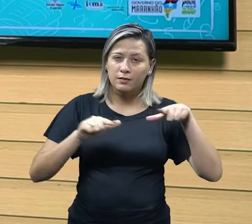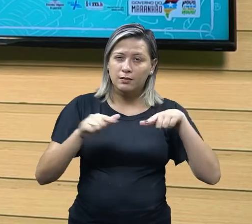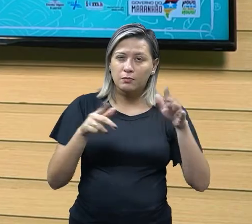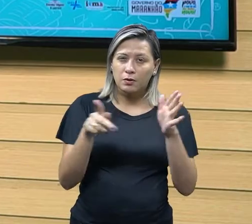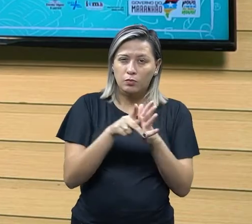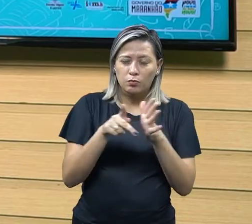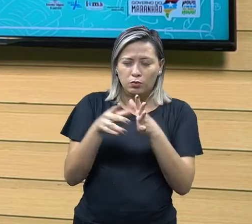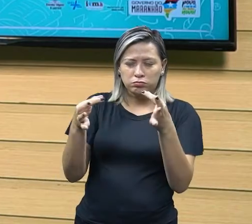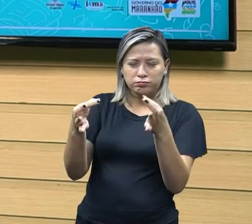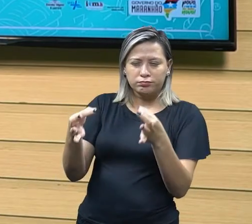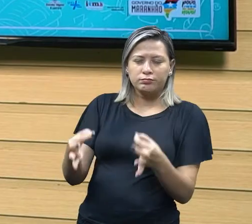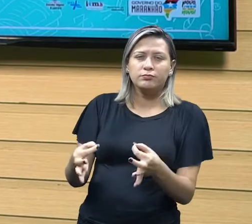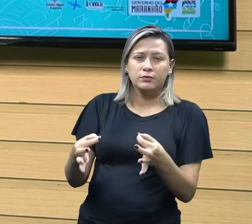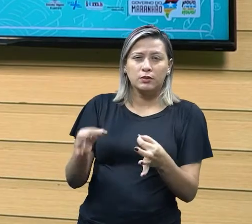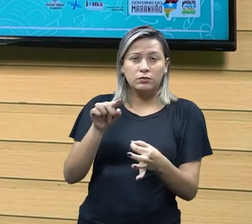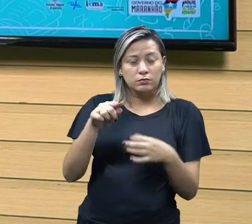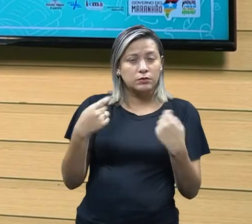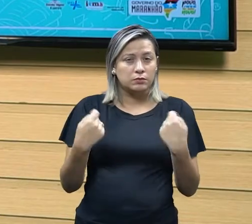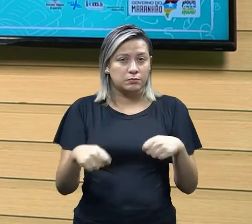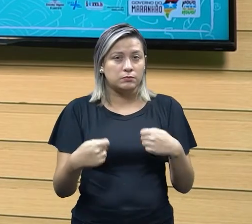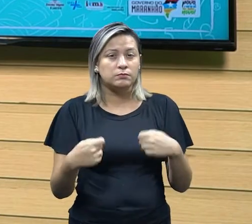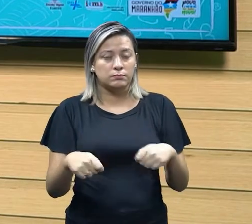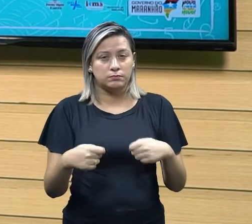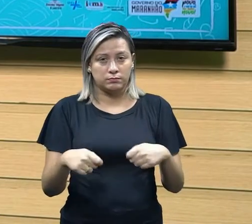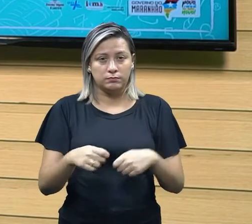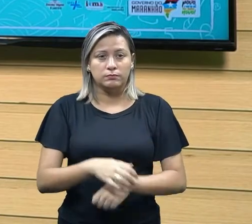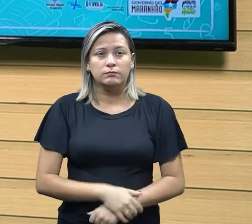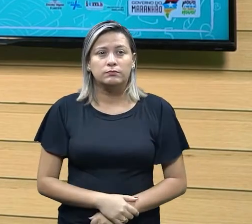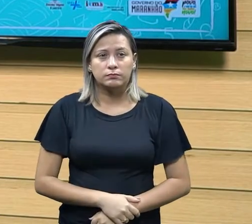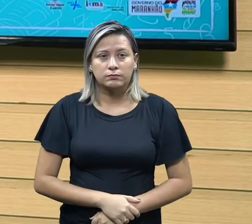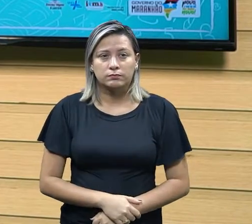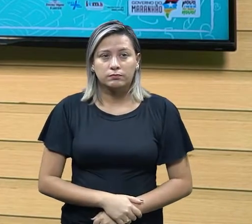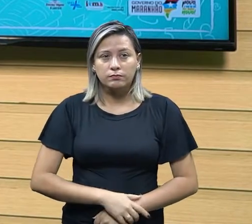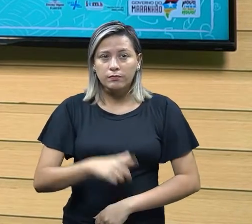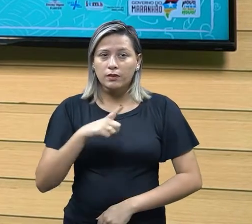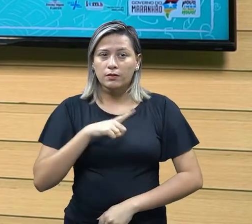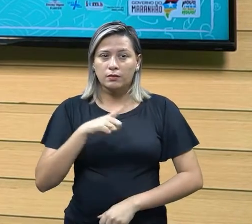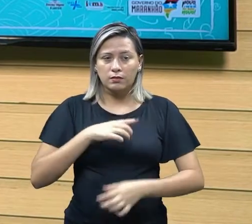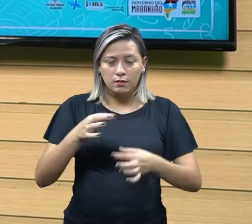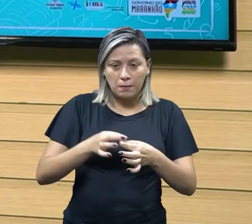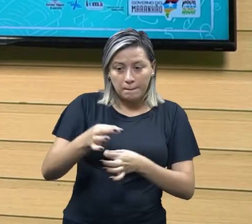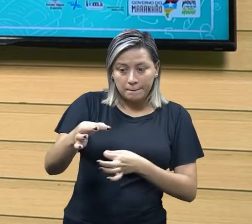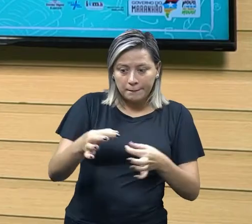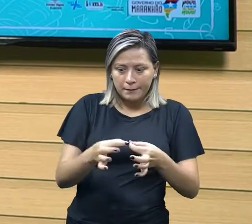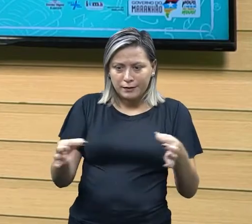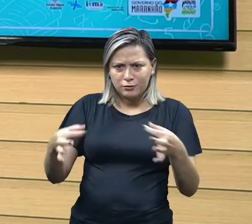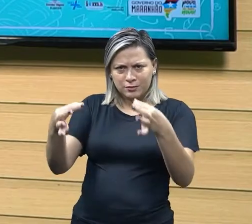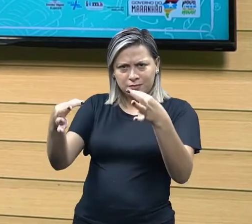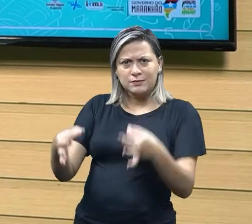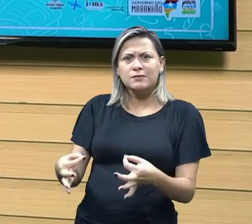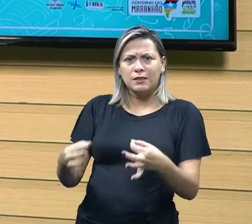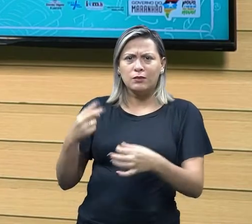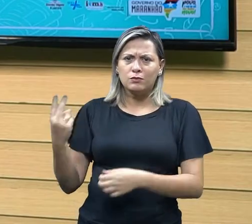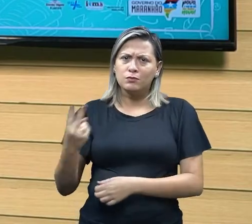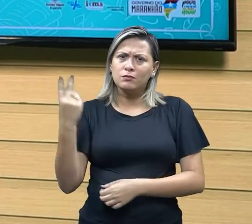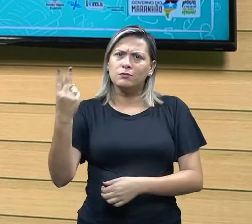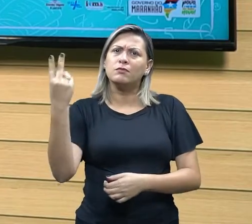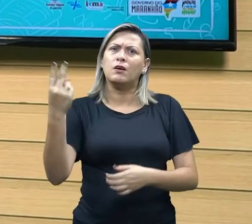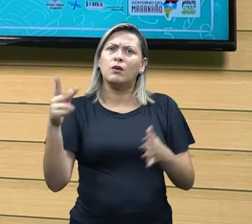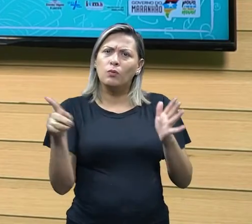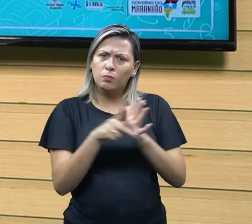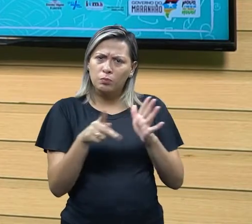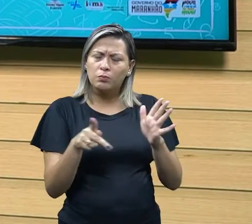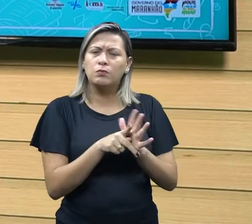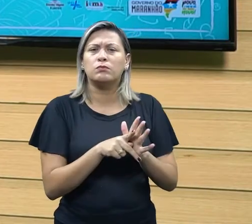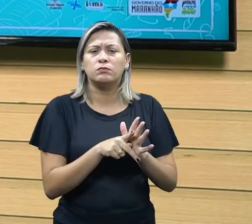são trabalhos de precisão, em que você realmente precisa ter medidas exatas, ter valores